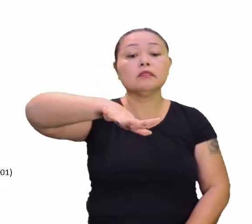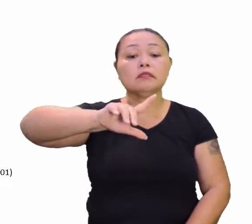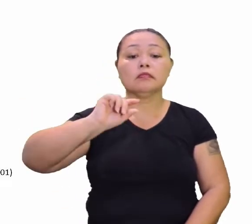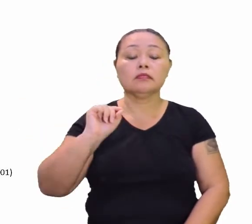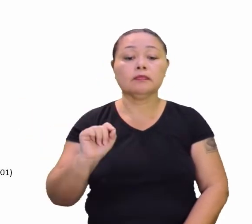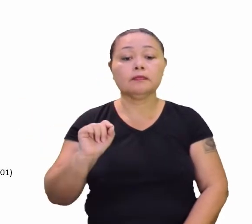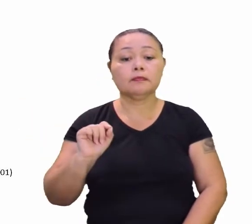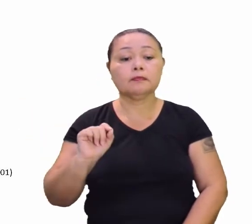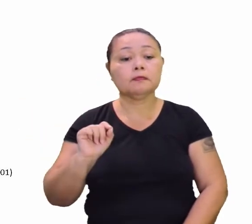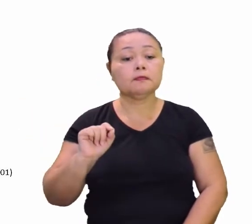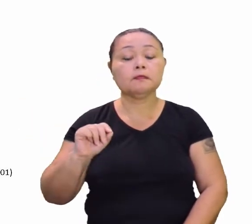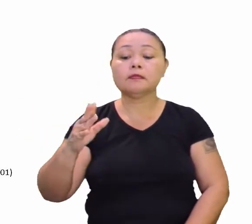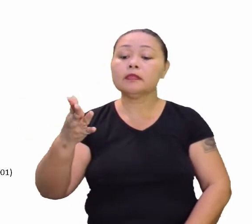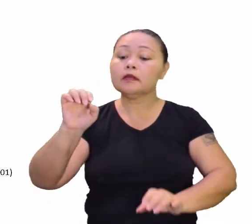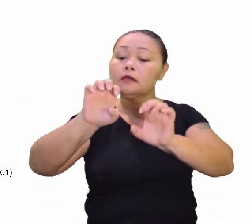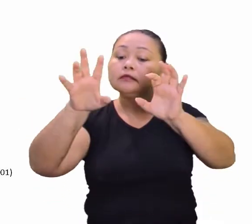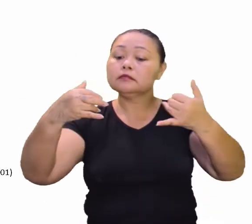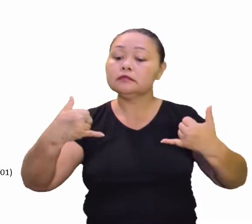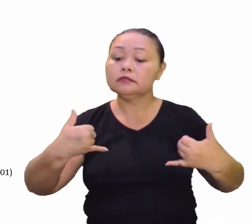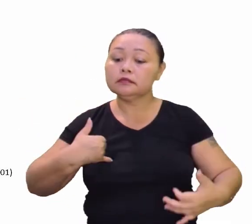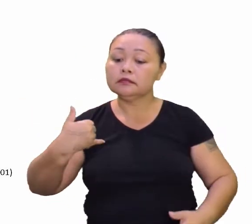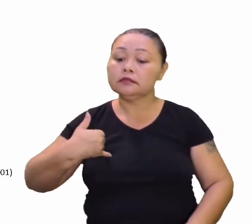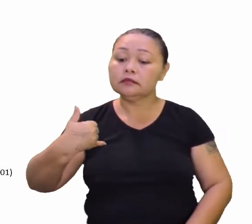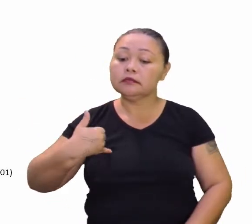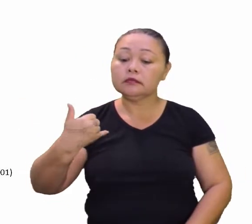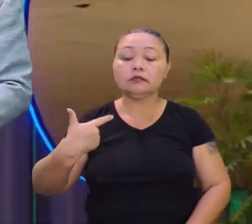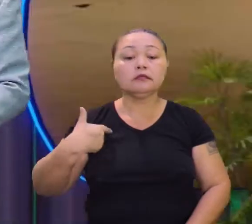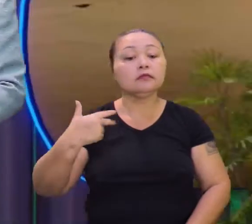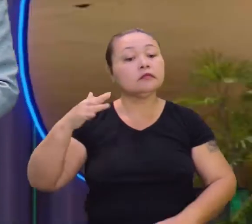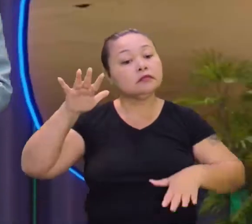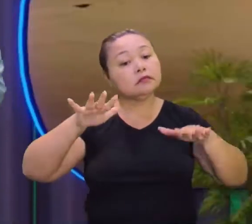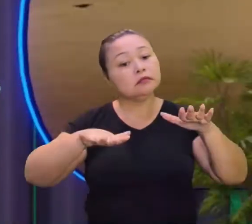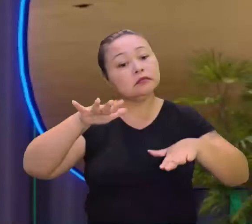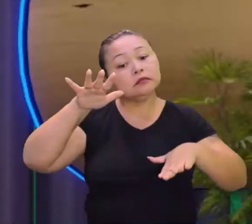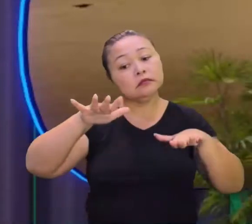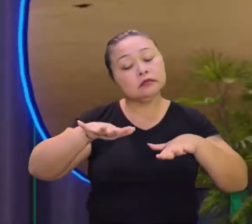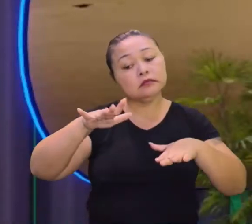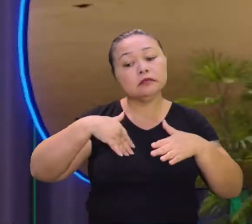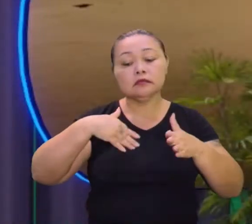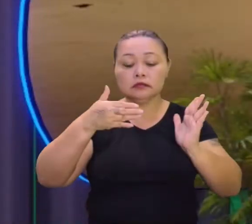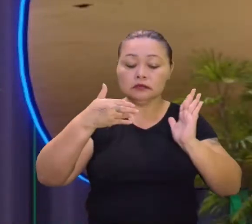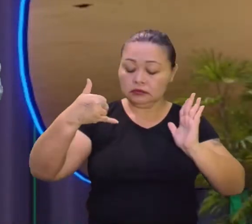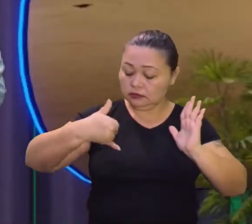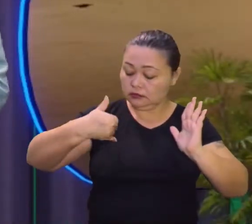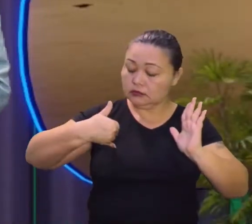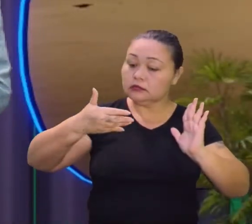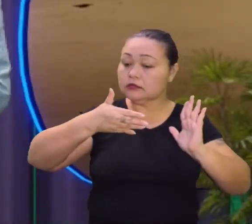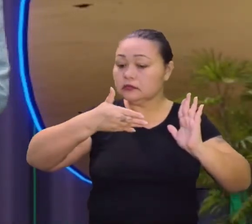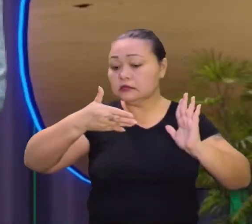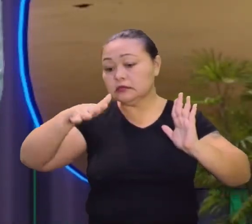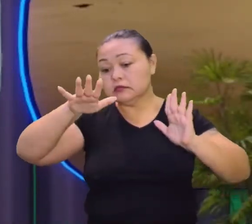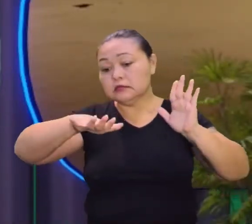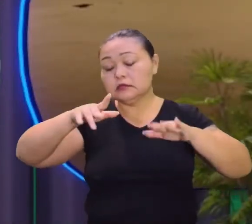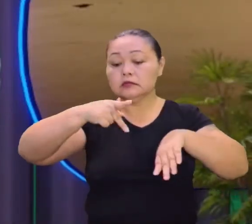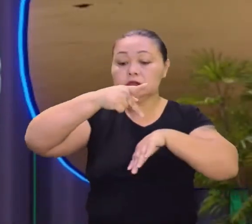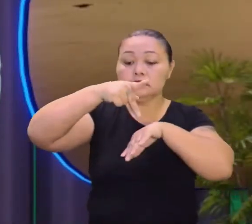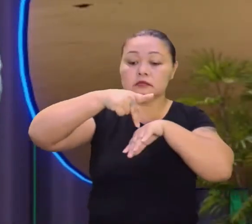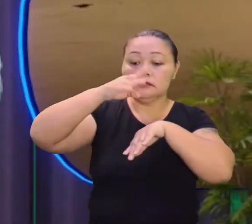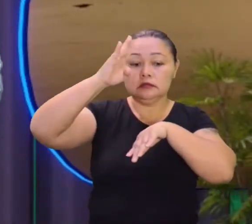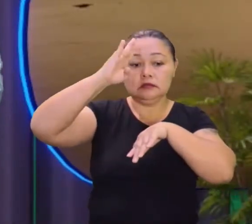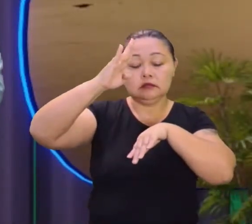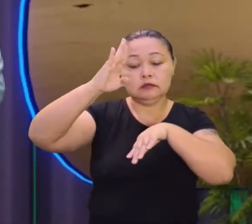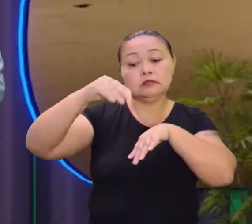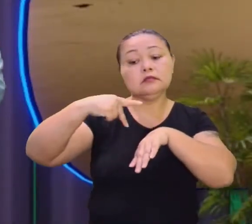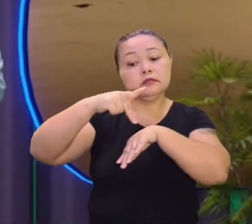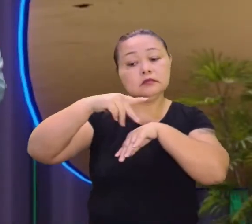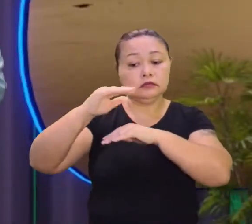o seguinte, ó, estrutura etária, ela é relativa às faixas etárias de alguns países,